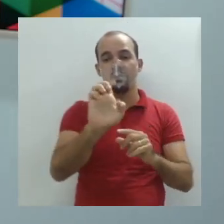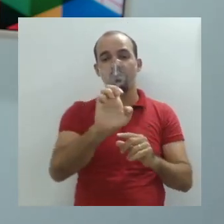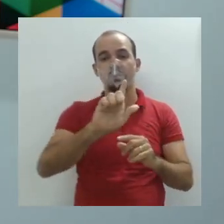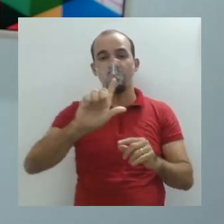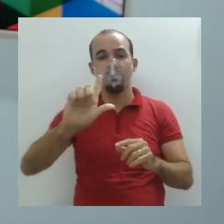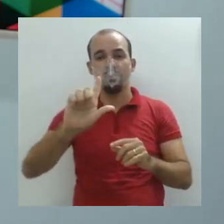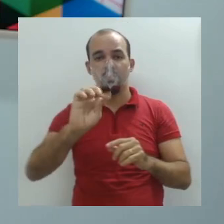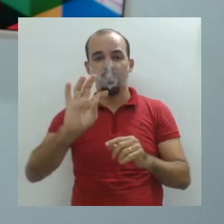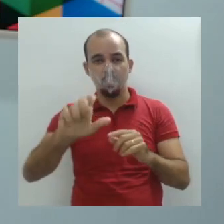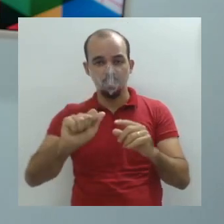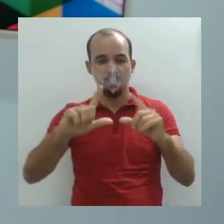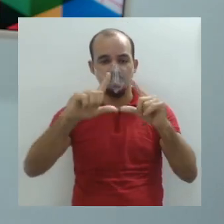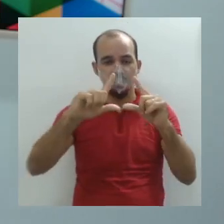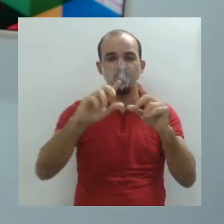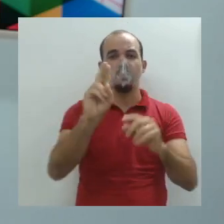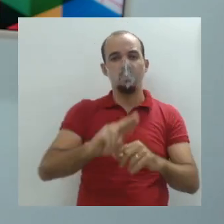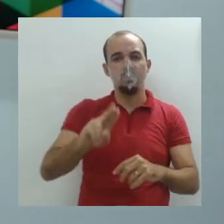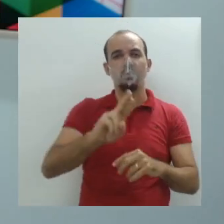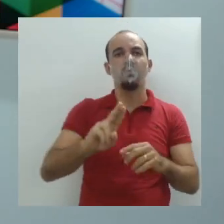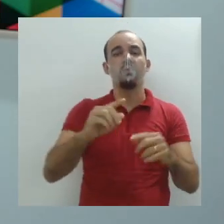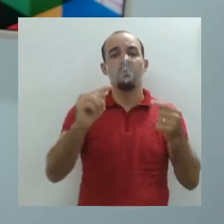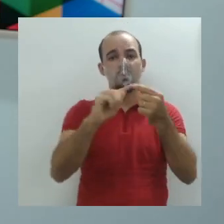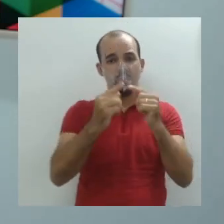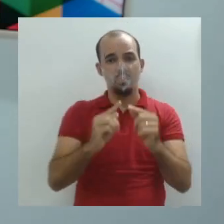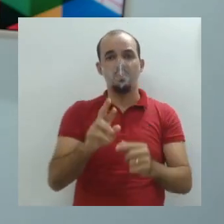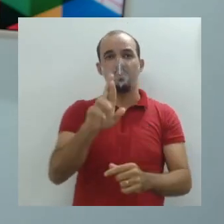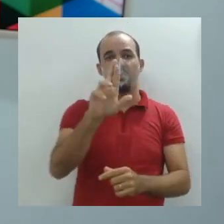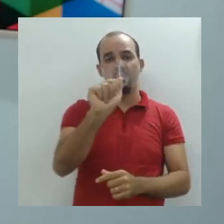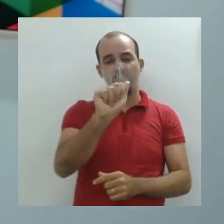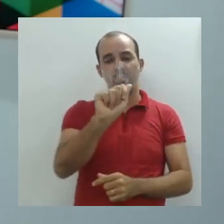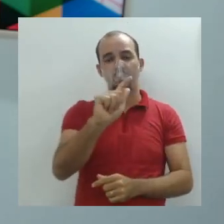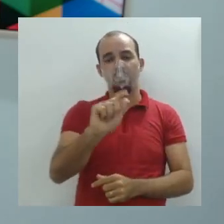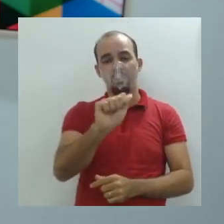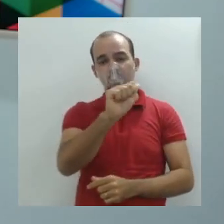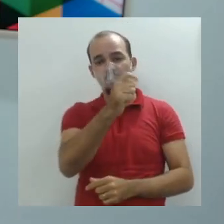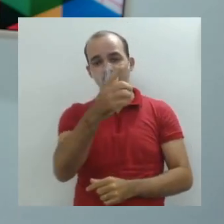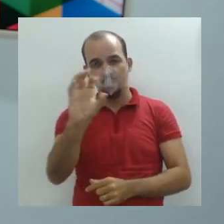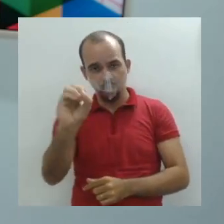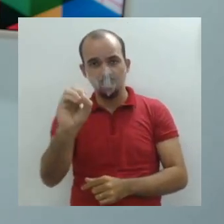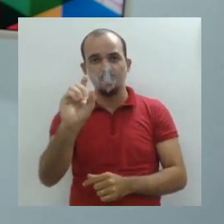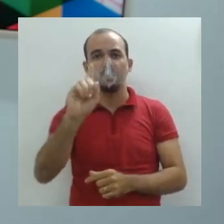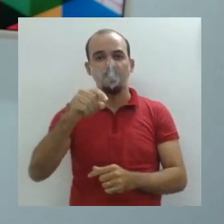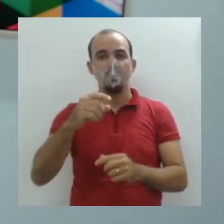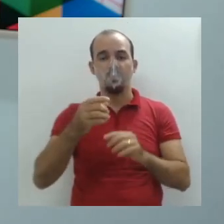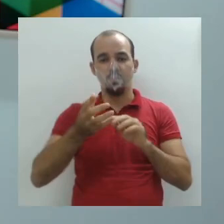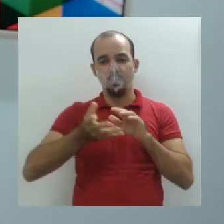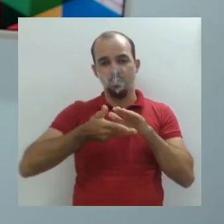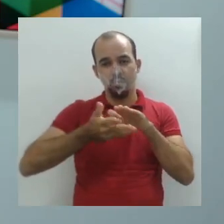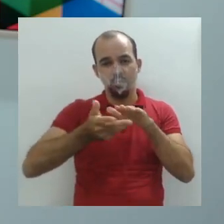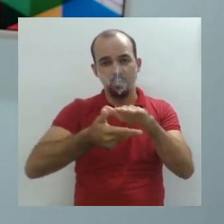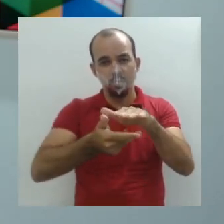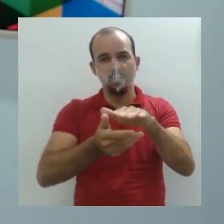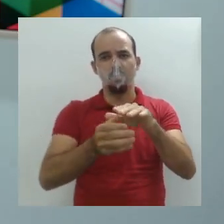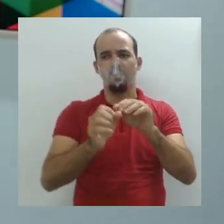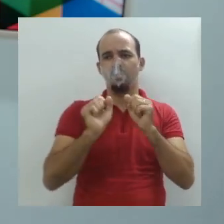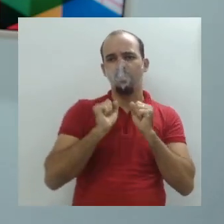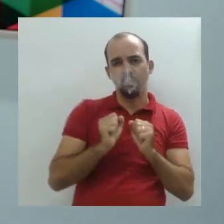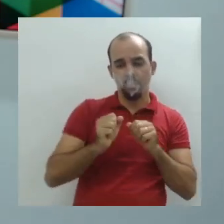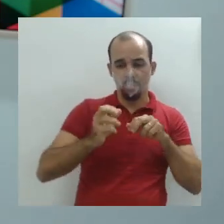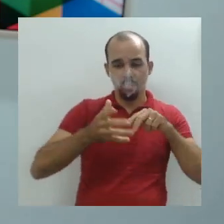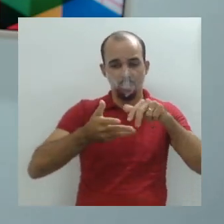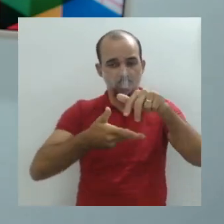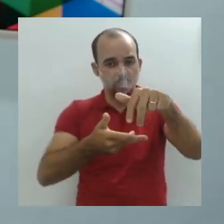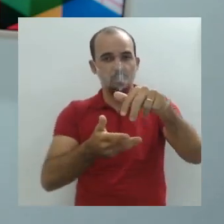e tempo, beleza? Essa razão é o que a gente chama de velocidade. Ah, professor, quer dizer que velocidade é uma